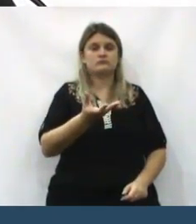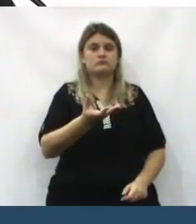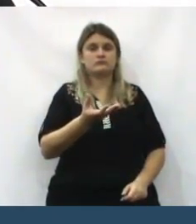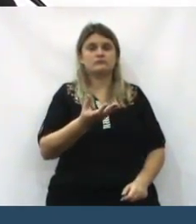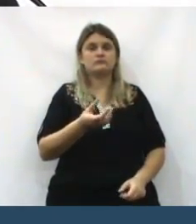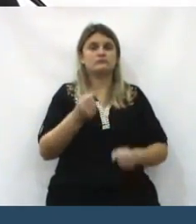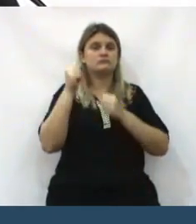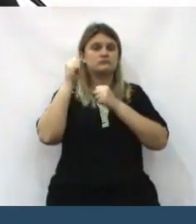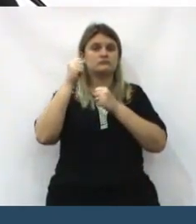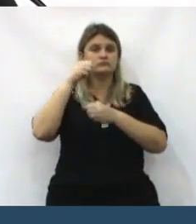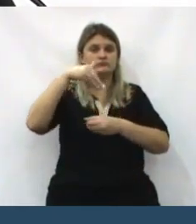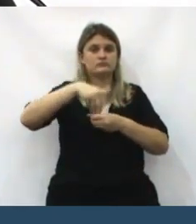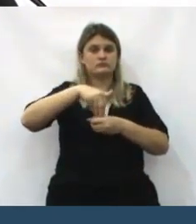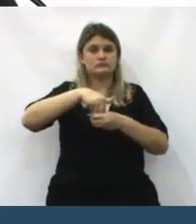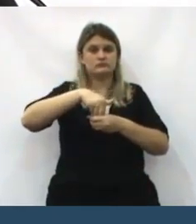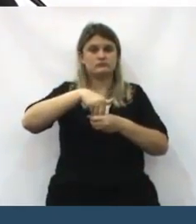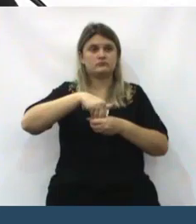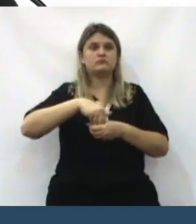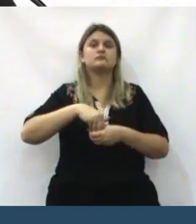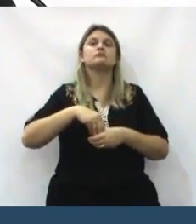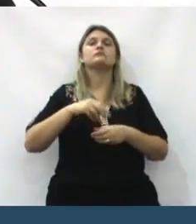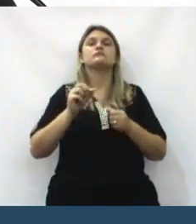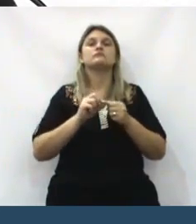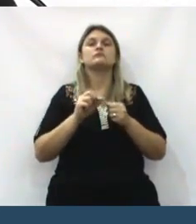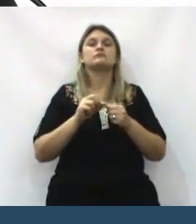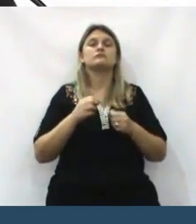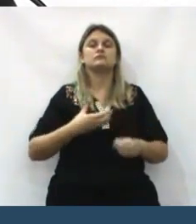doações para campanhas eleitorais.